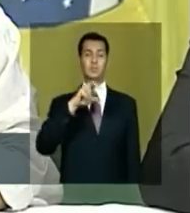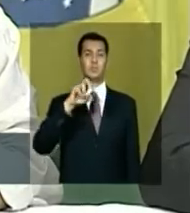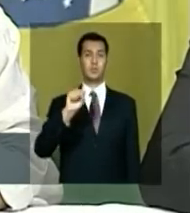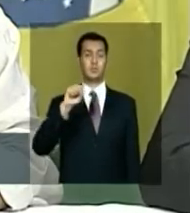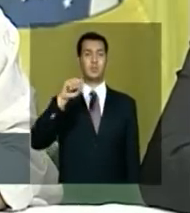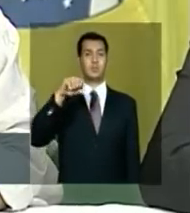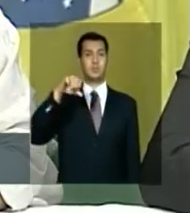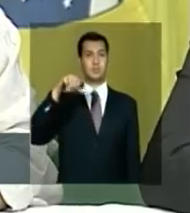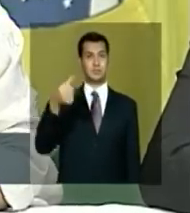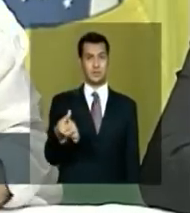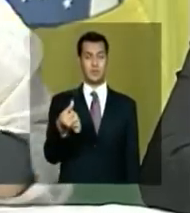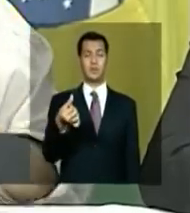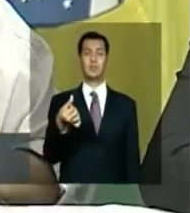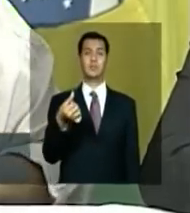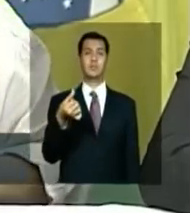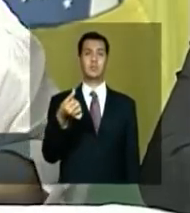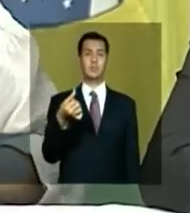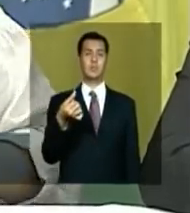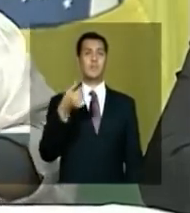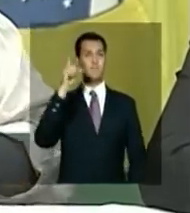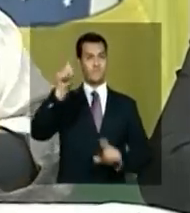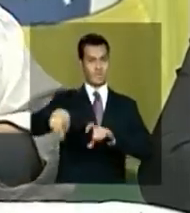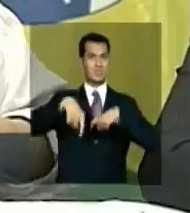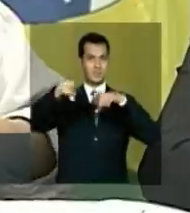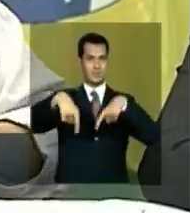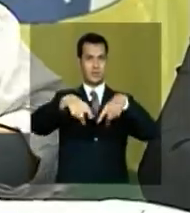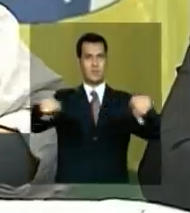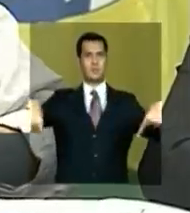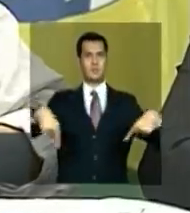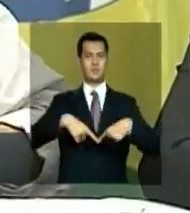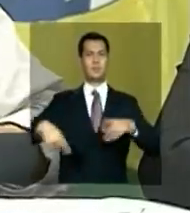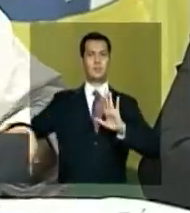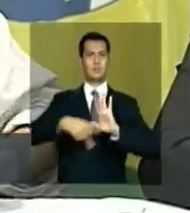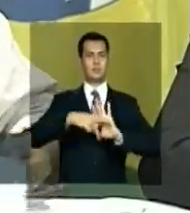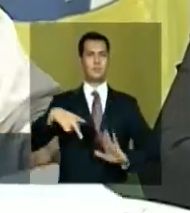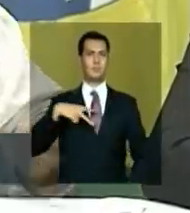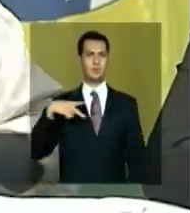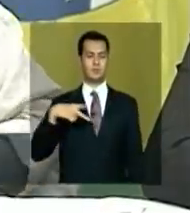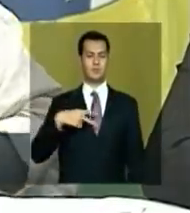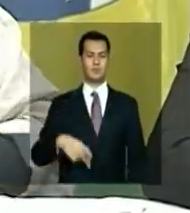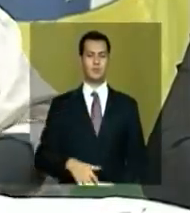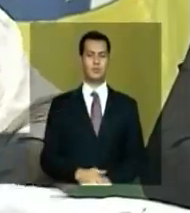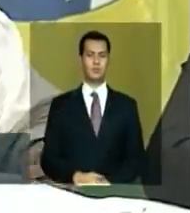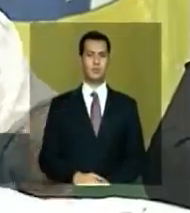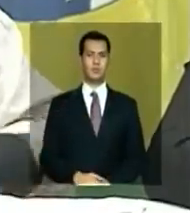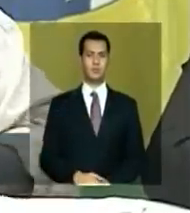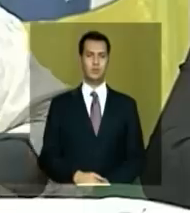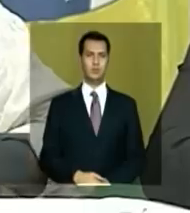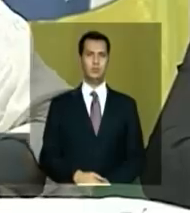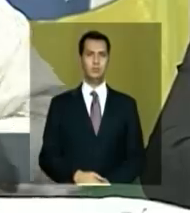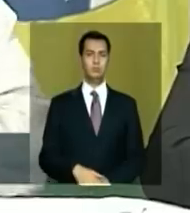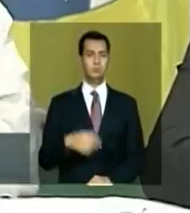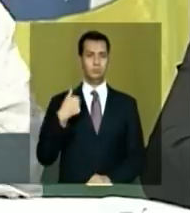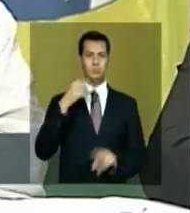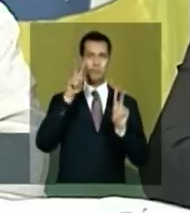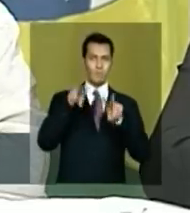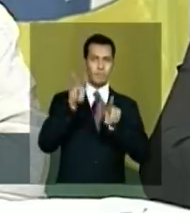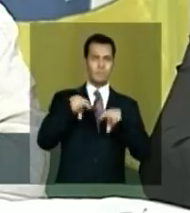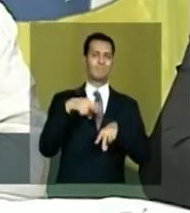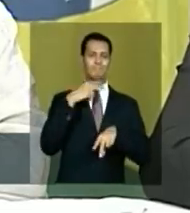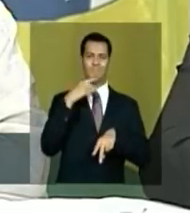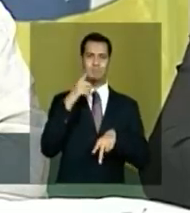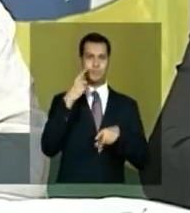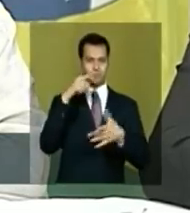3.598 propiedad no Brasil é que tá dando um reflexo não consigo ler só um minutinho isto